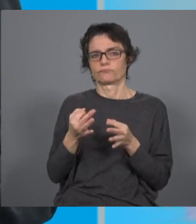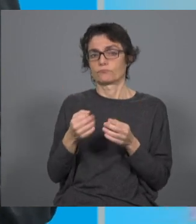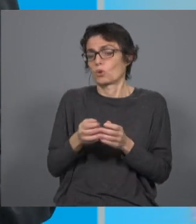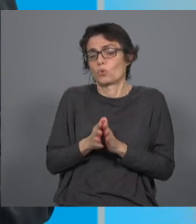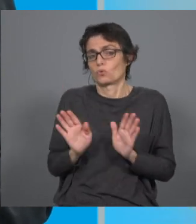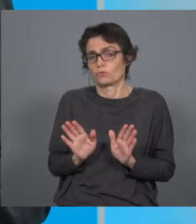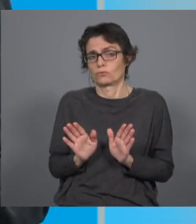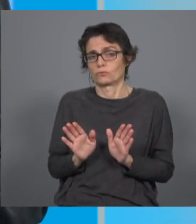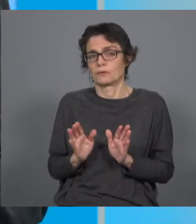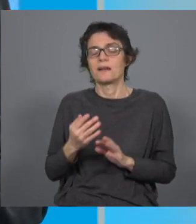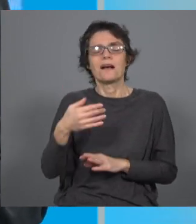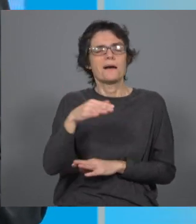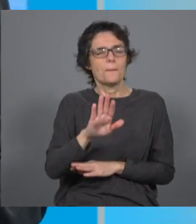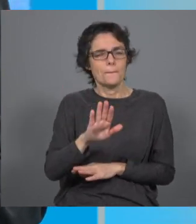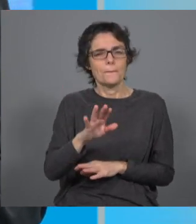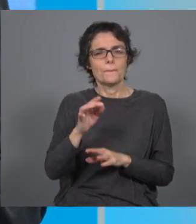penso que